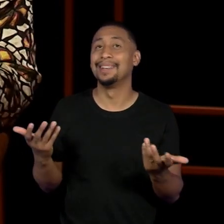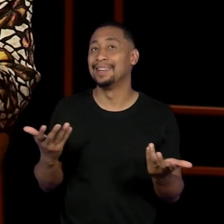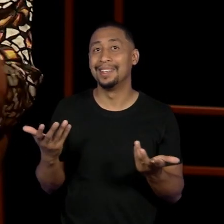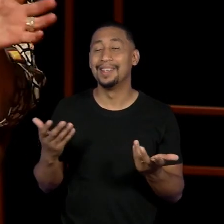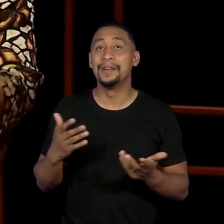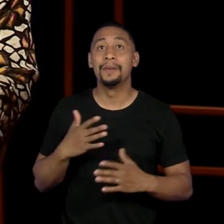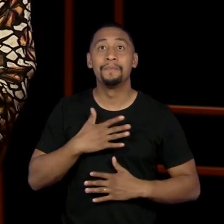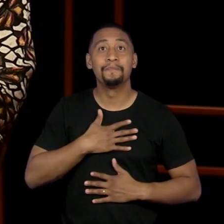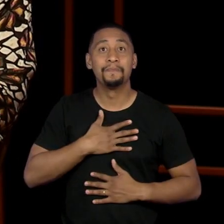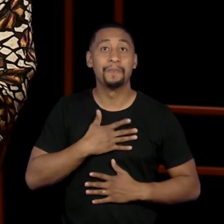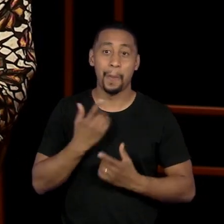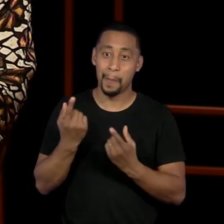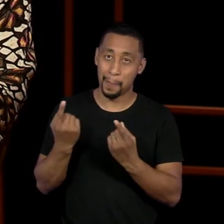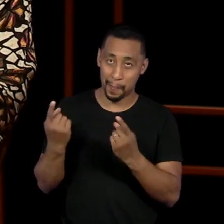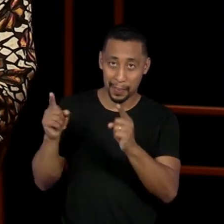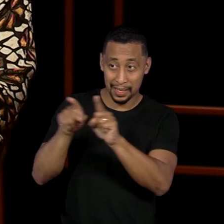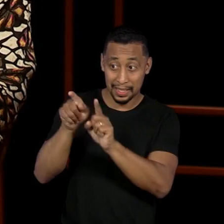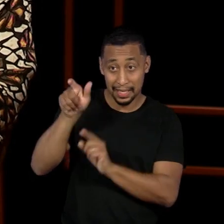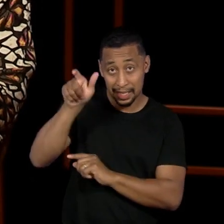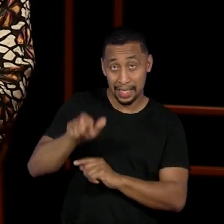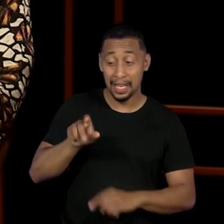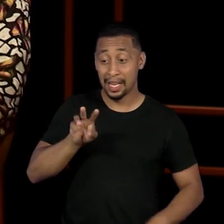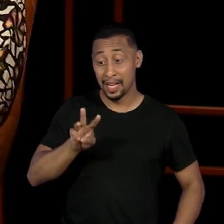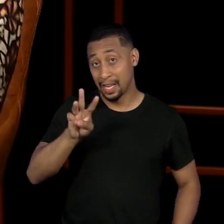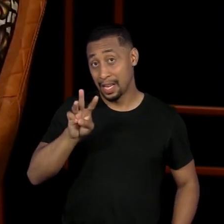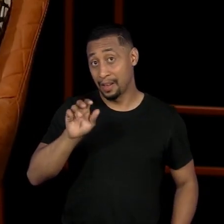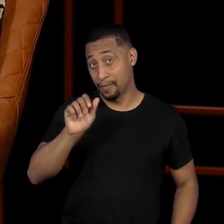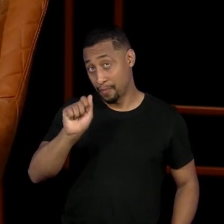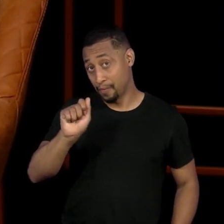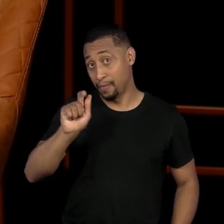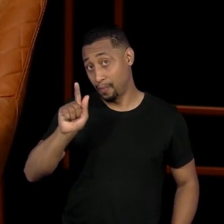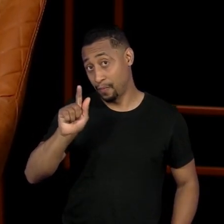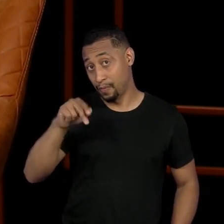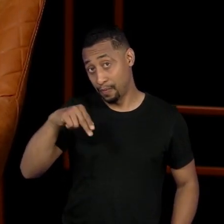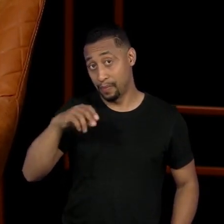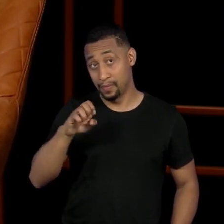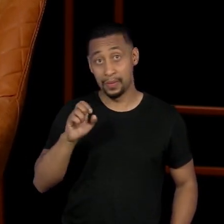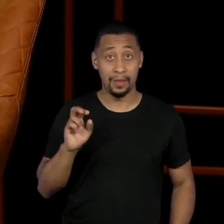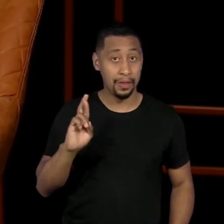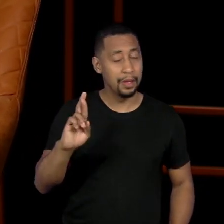A minha parceria com o Wagner foi uma coisa mágica, assim,